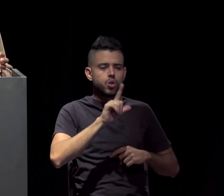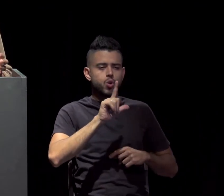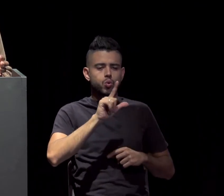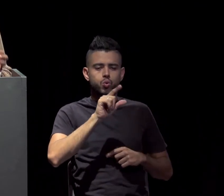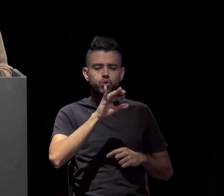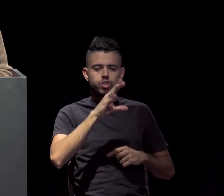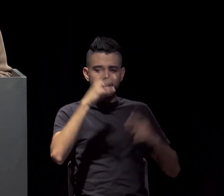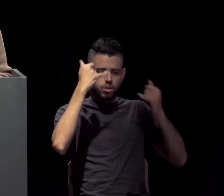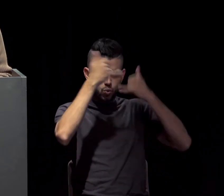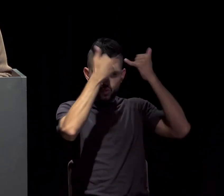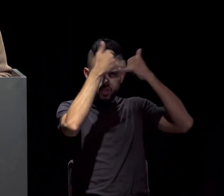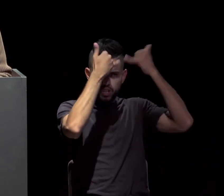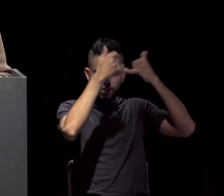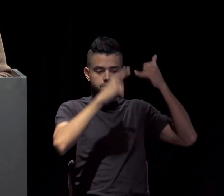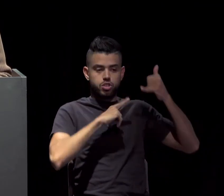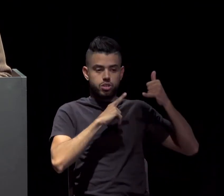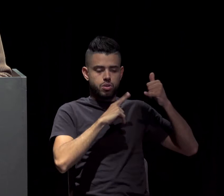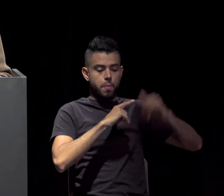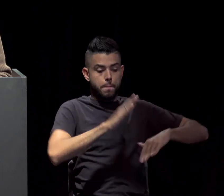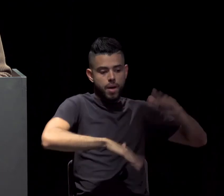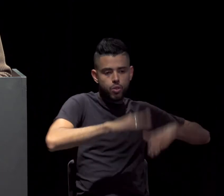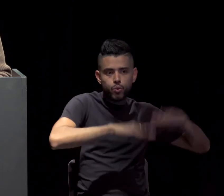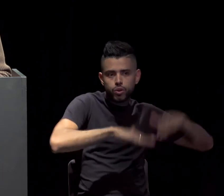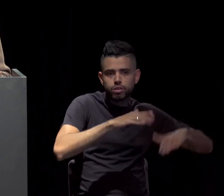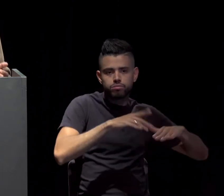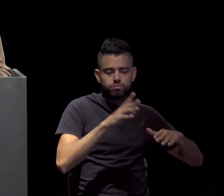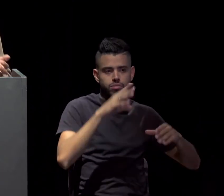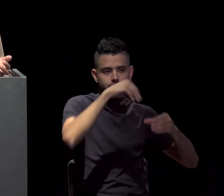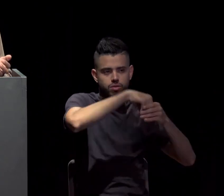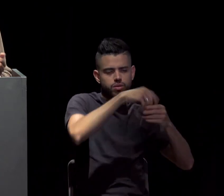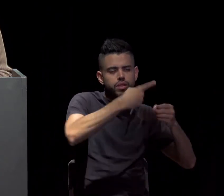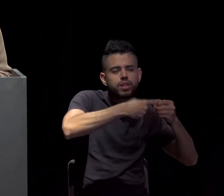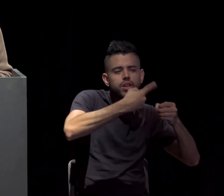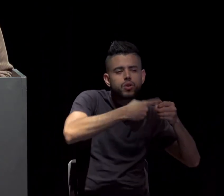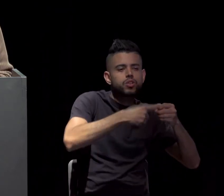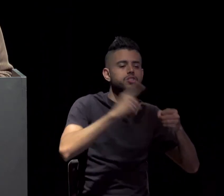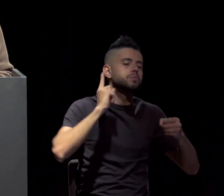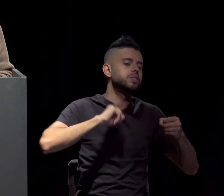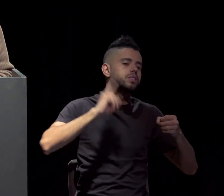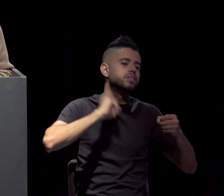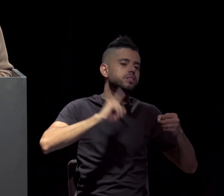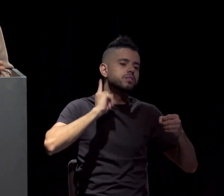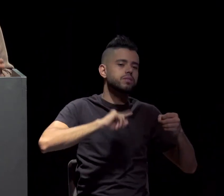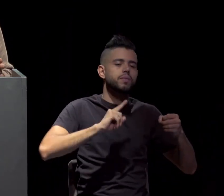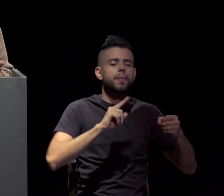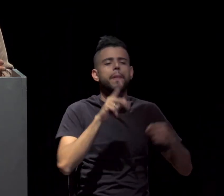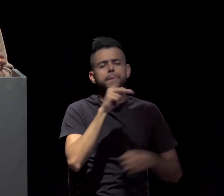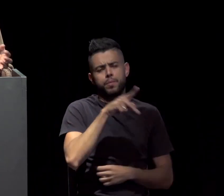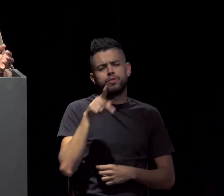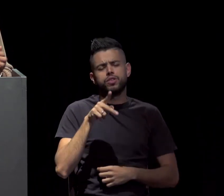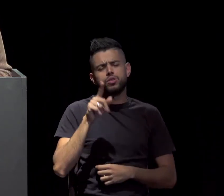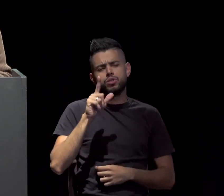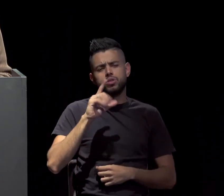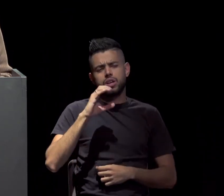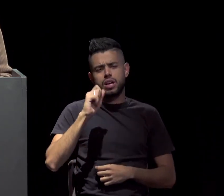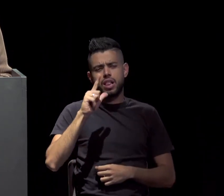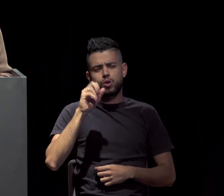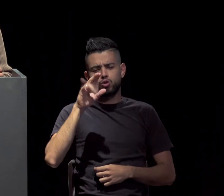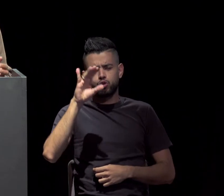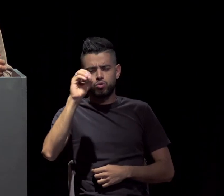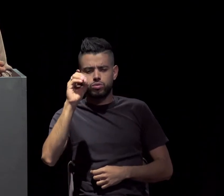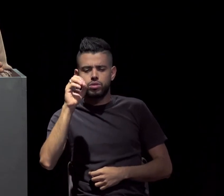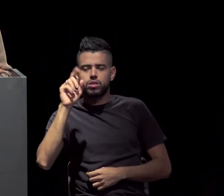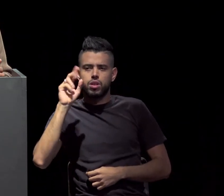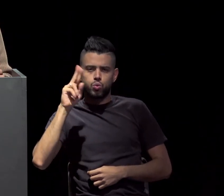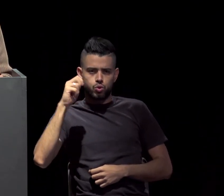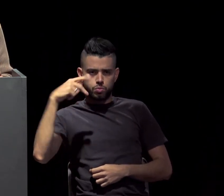pouco conhecidos os batuques do interior de Minas. O professor Paulo Dias, aqui da USP, durante um bom tempo, desenvolveu uma série de trabalhos em